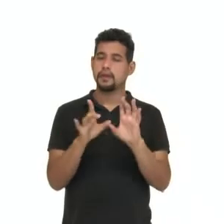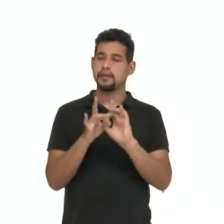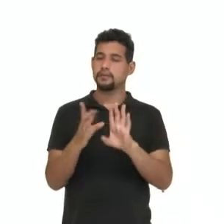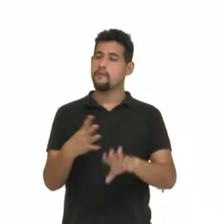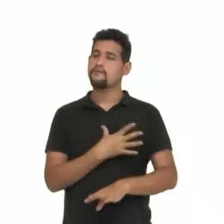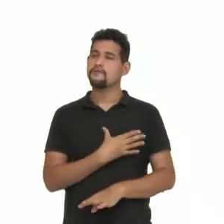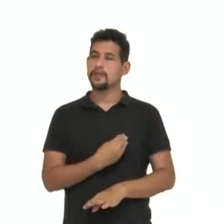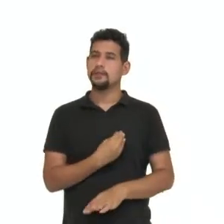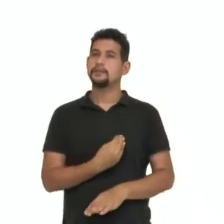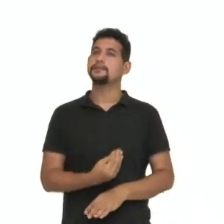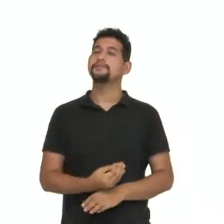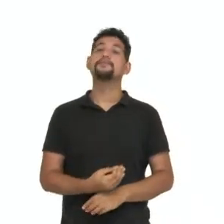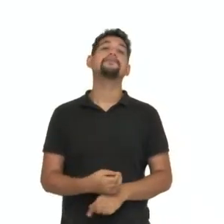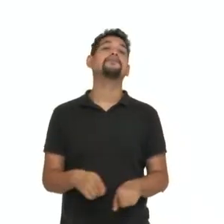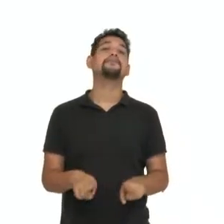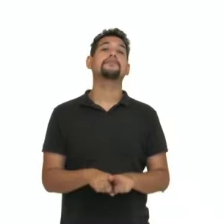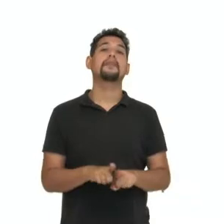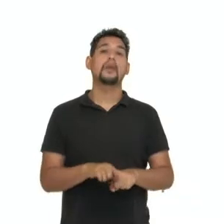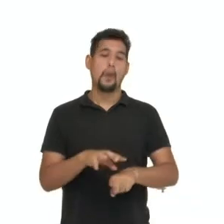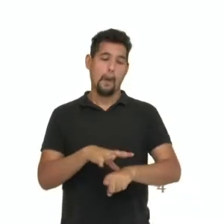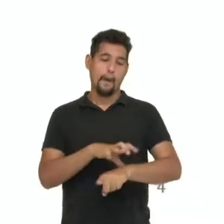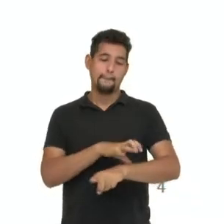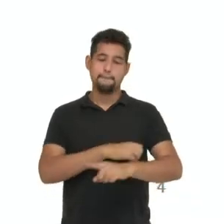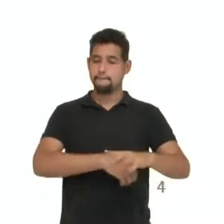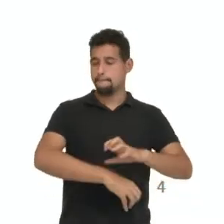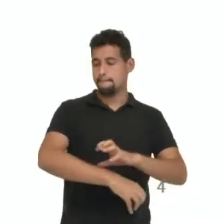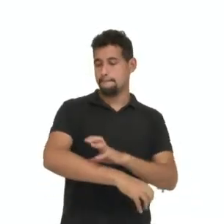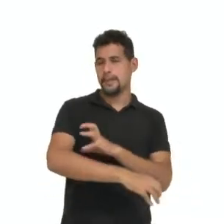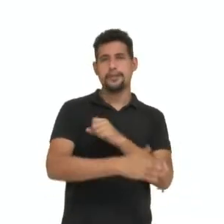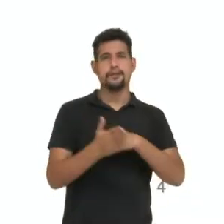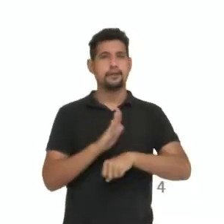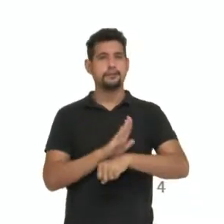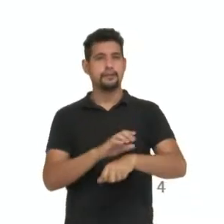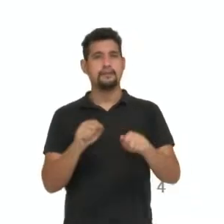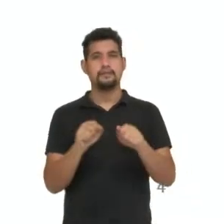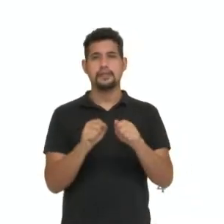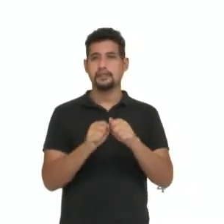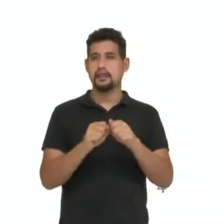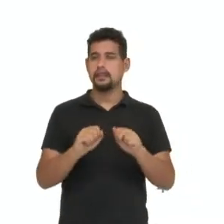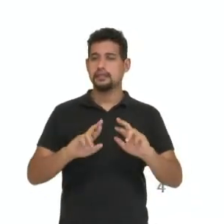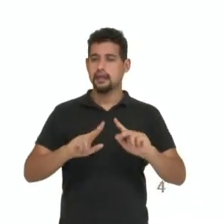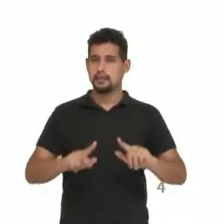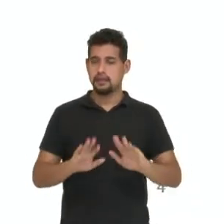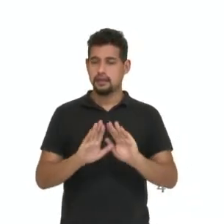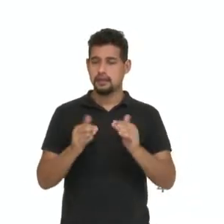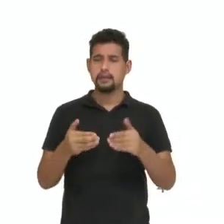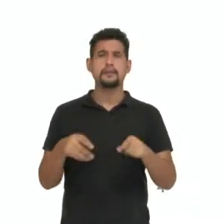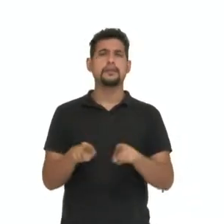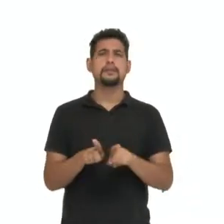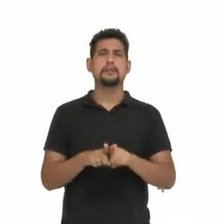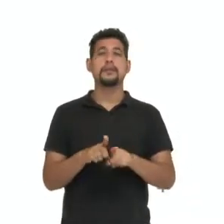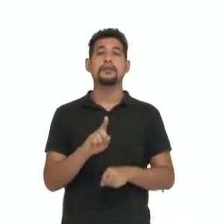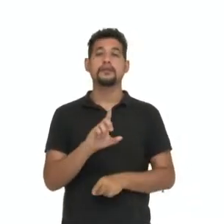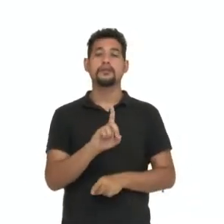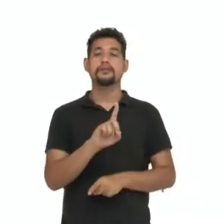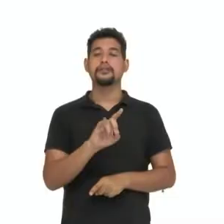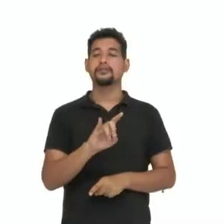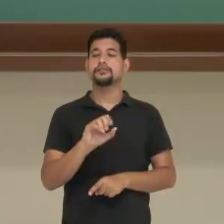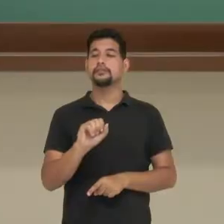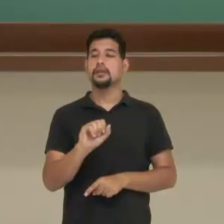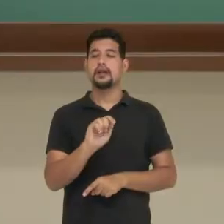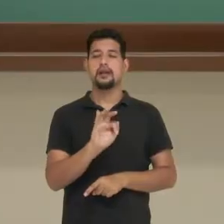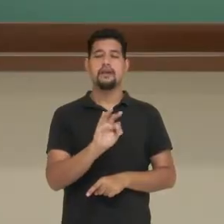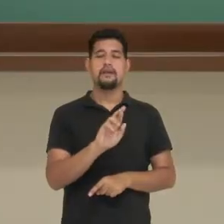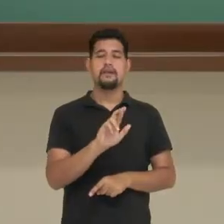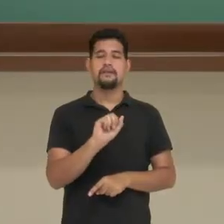filhote. Os pelos, que ajudam a manter a temperatura constante, e o diafragma muscular,